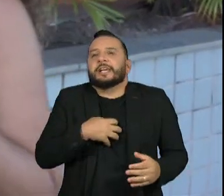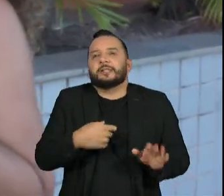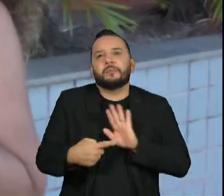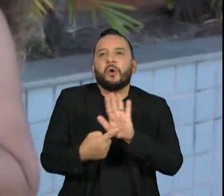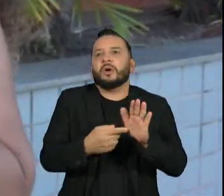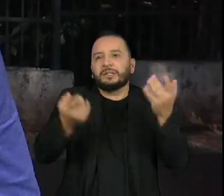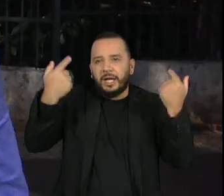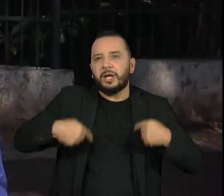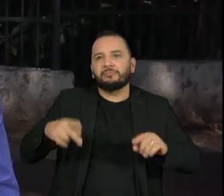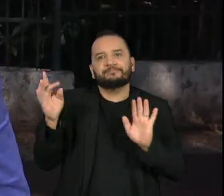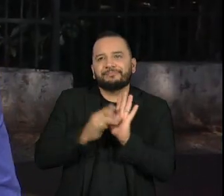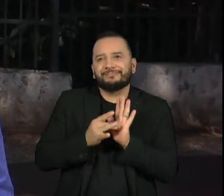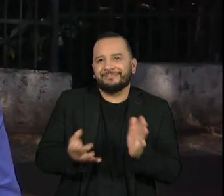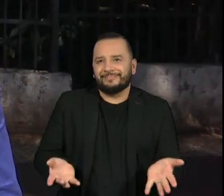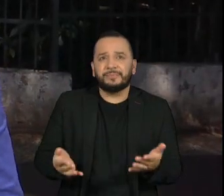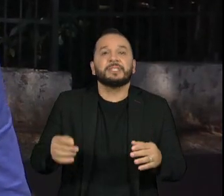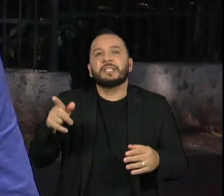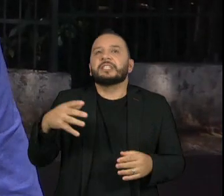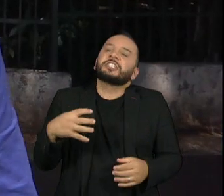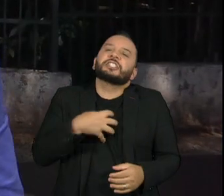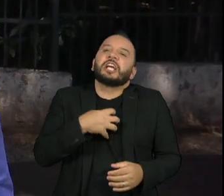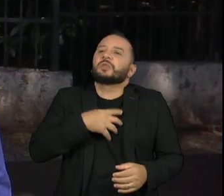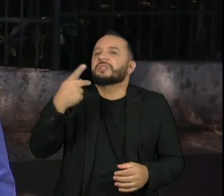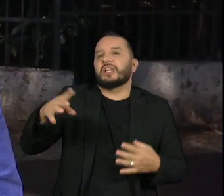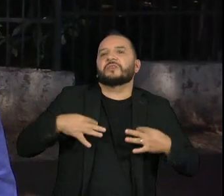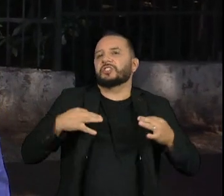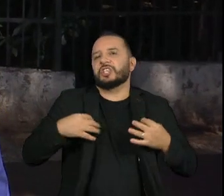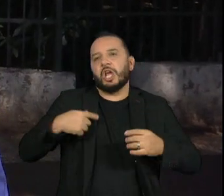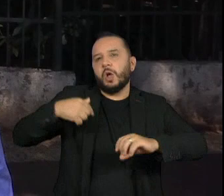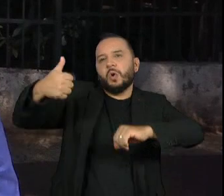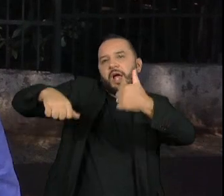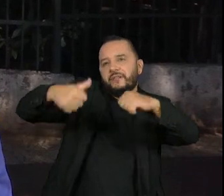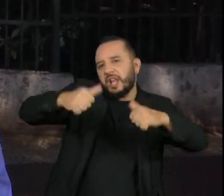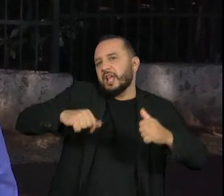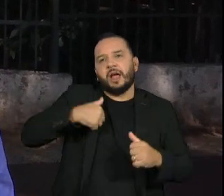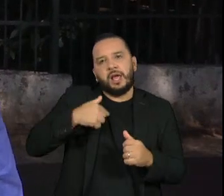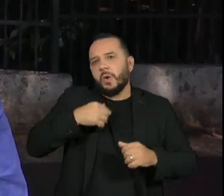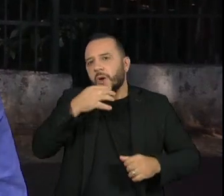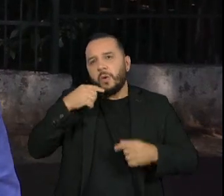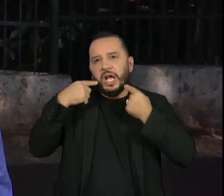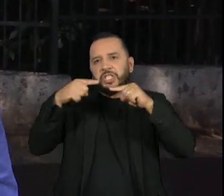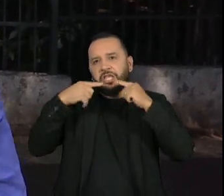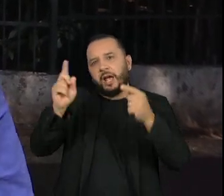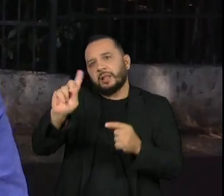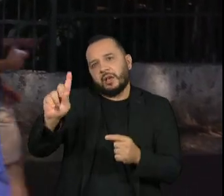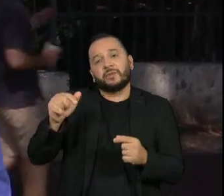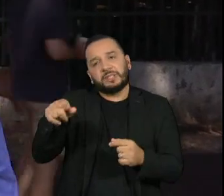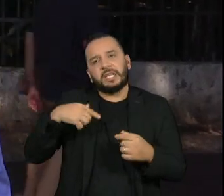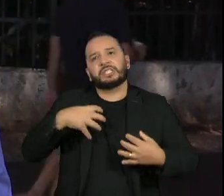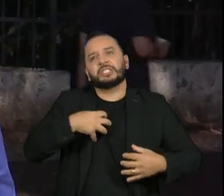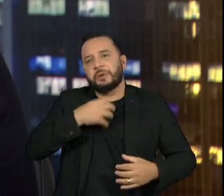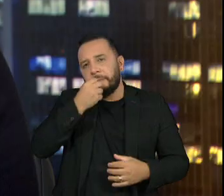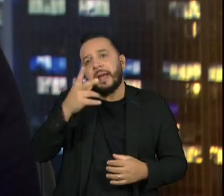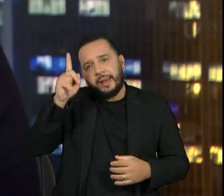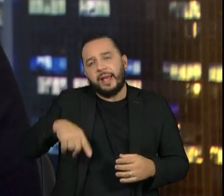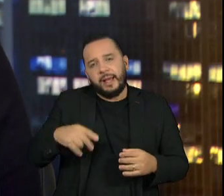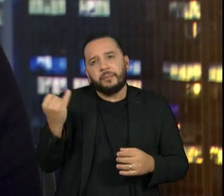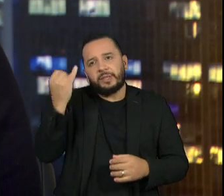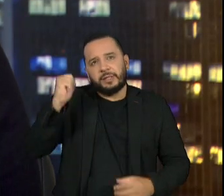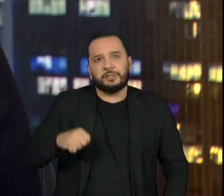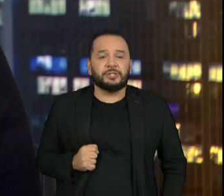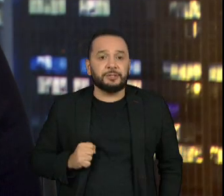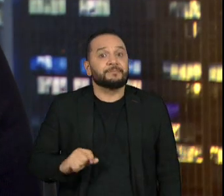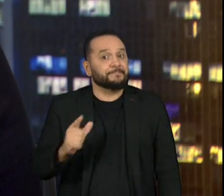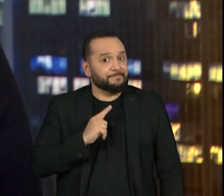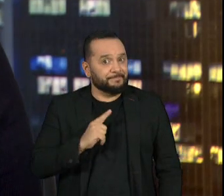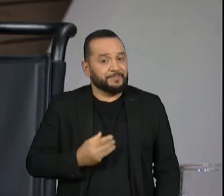mostra quem eu sou. Se veste que você se sentir melhor, eu não vou te julgar, não vou te criticar, porque eu acho que você tem que se sentir bem. E é isso, esse é o segredo. Recebemos